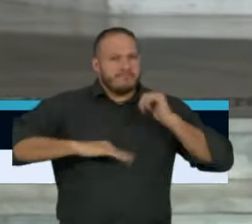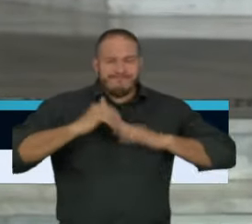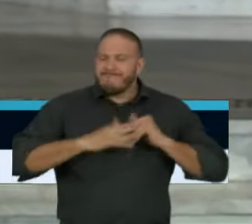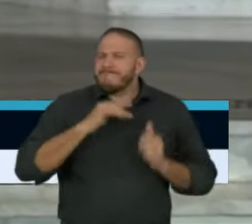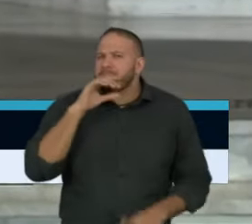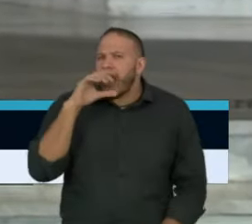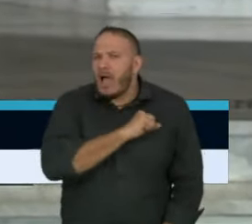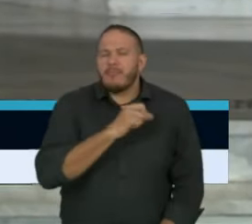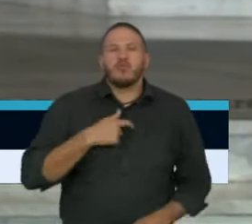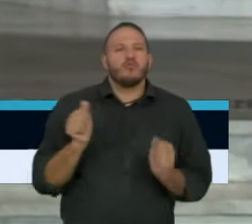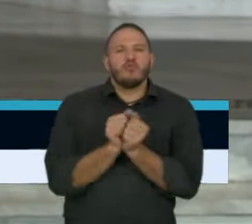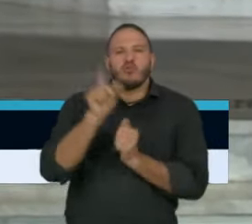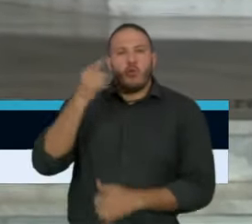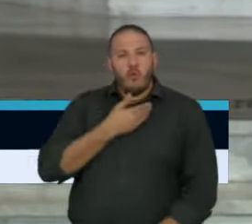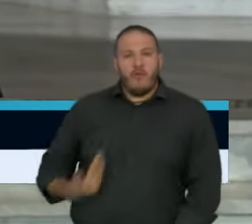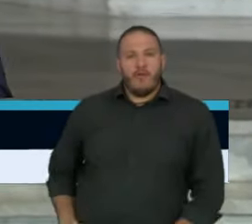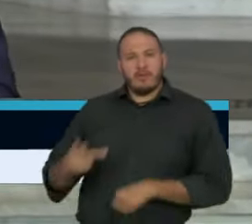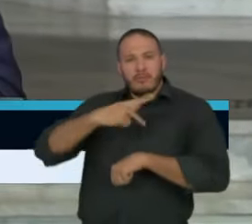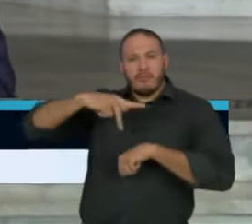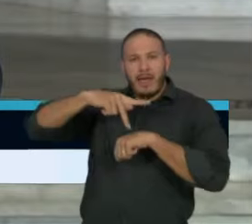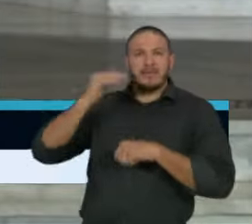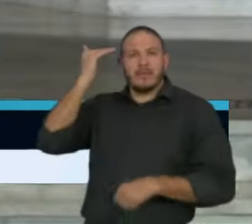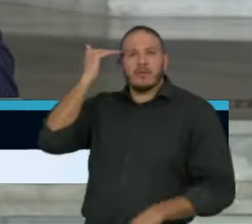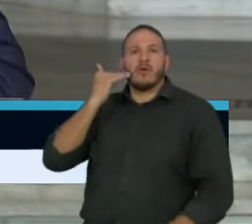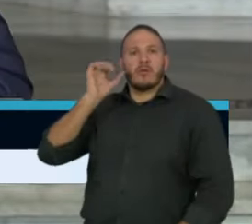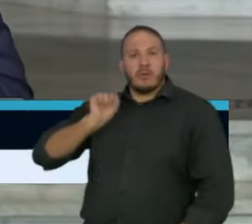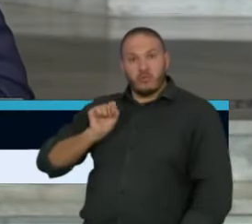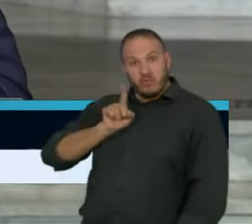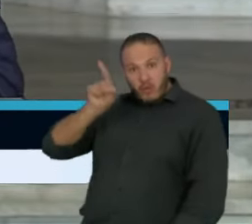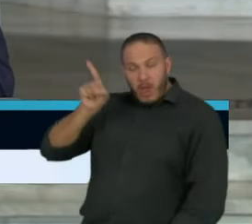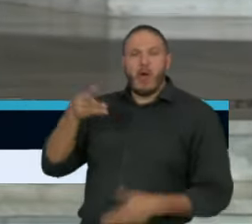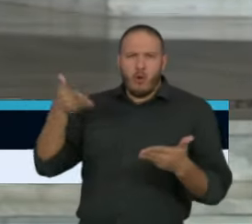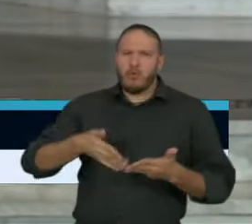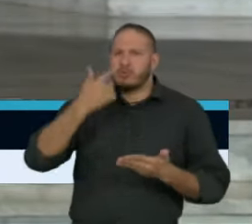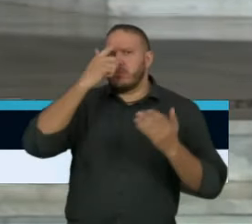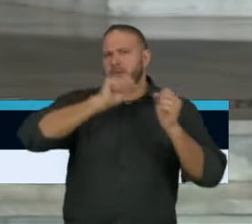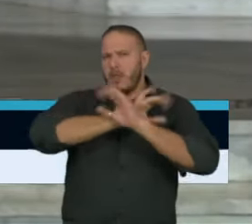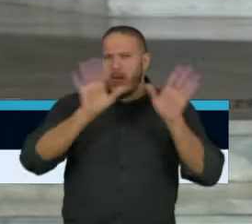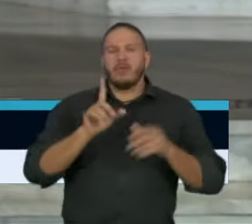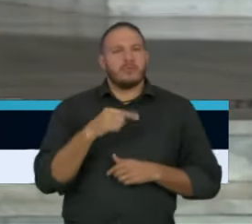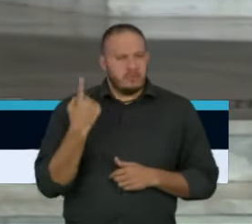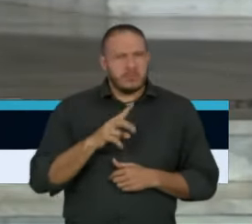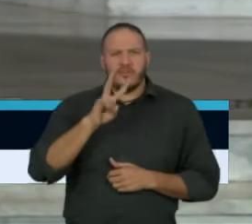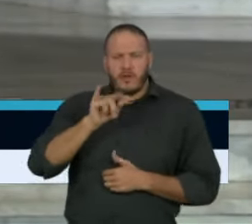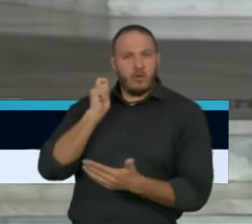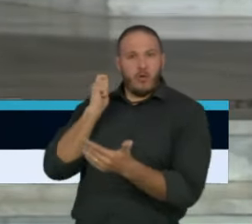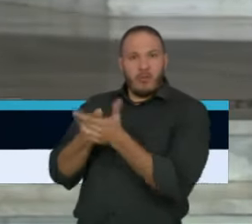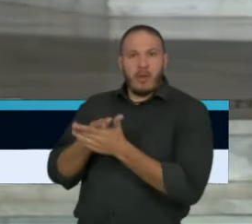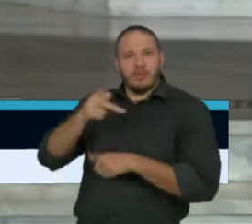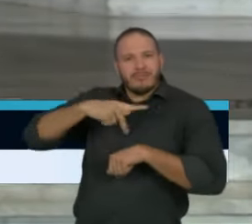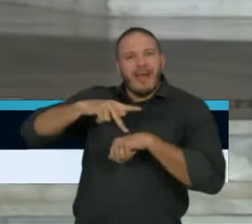governo da Coreia e hoje nós temos uma definição muito clara. Nós vamos adquirir do governo da Coreia